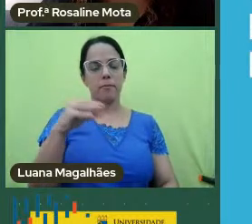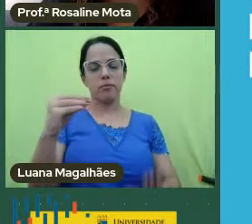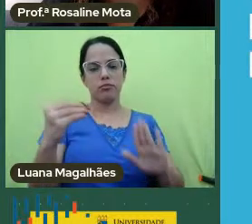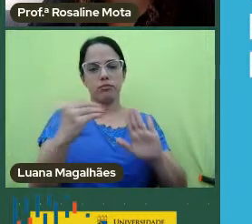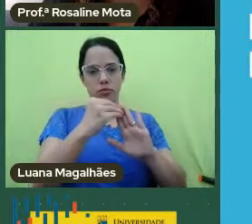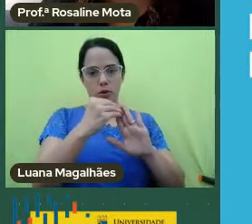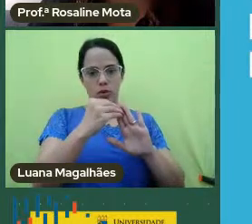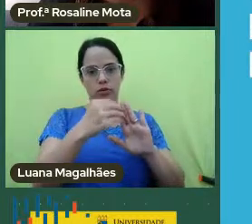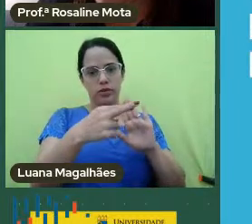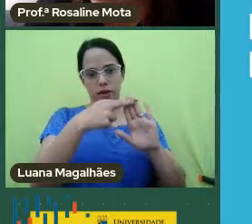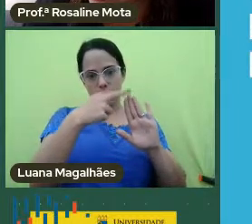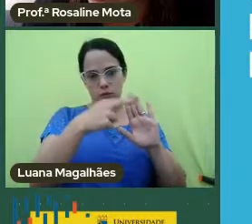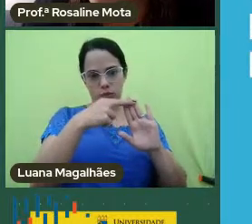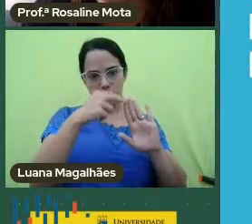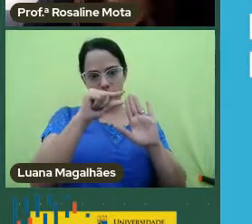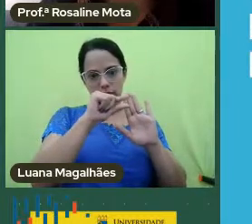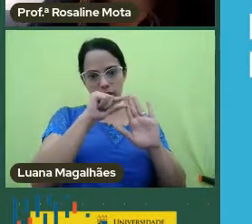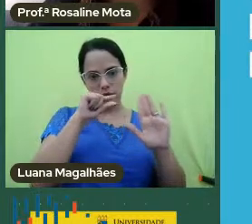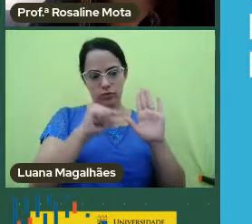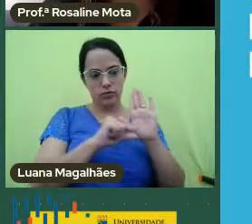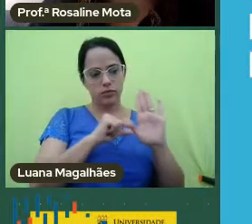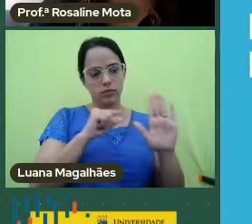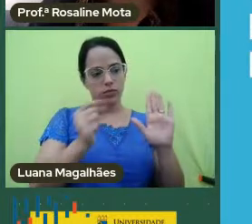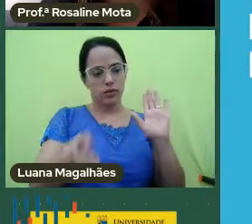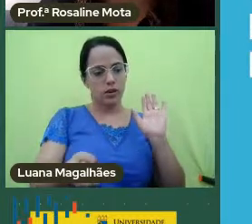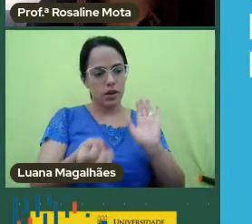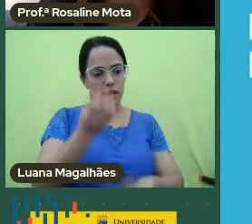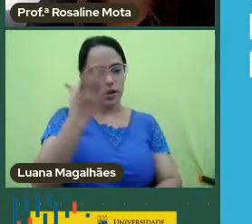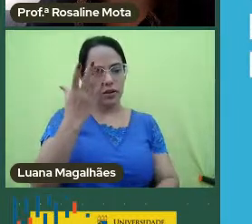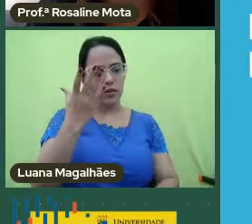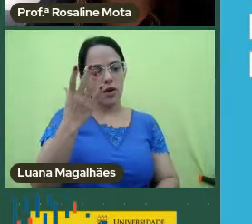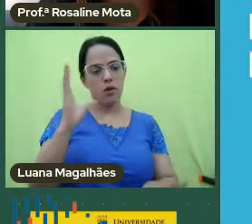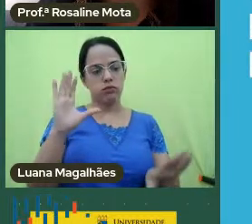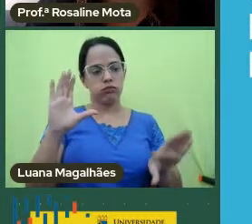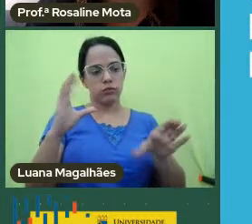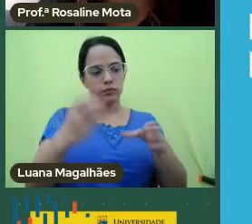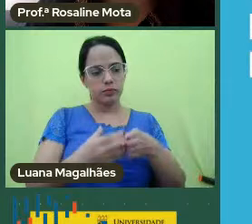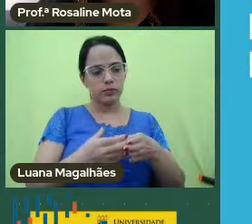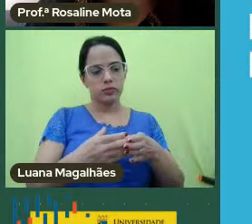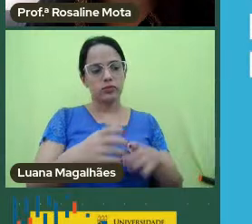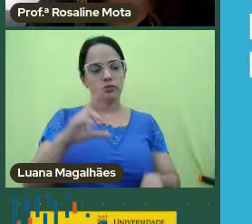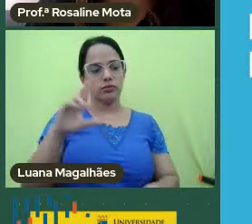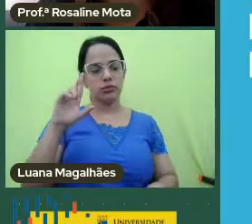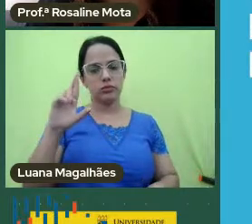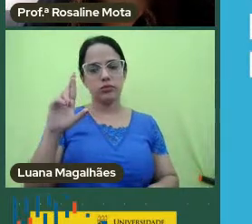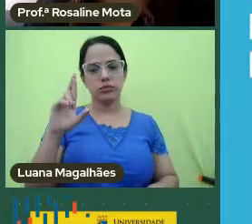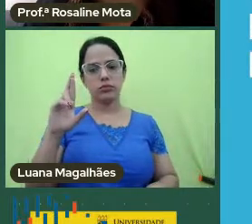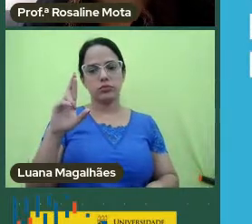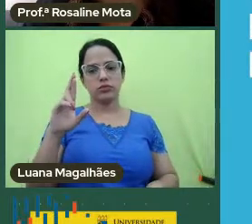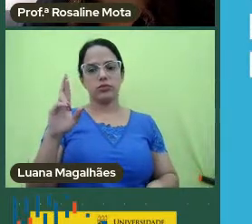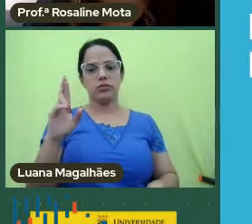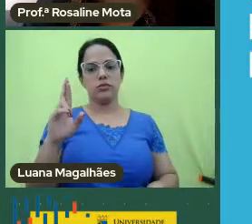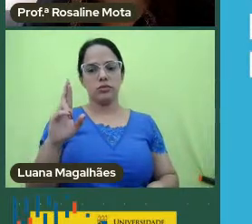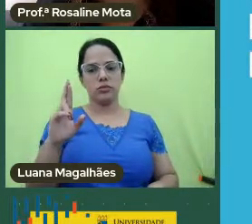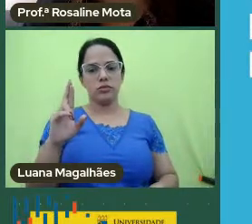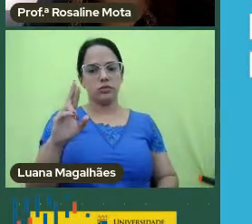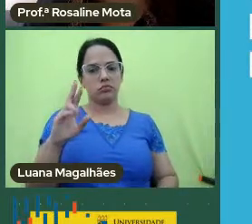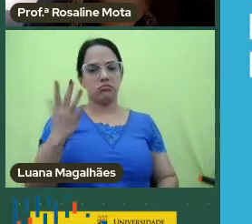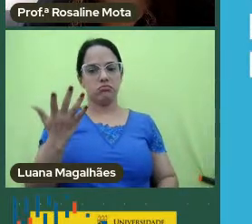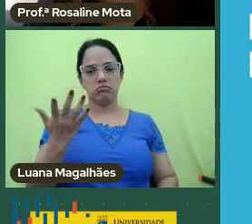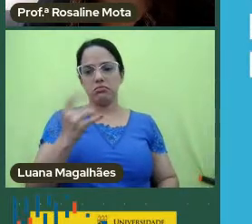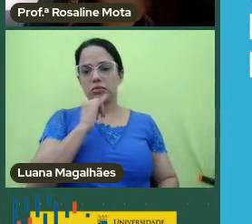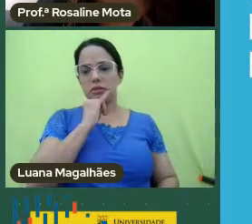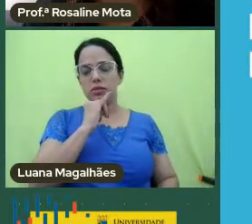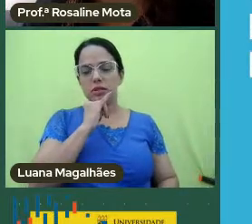postula é que essa criação da comissão, ela fica em cargo da direção da instituição, seja lá